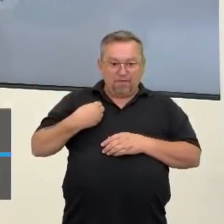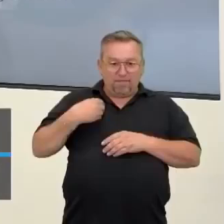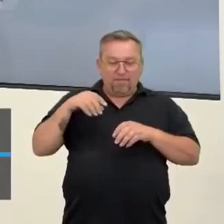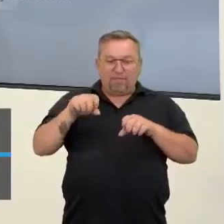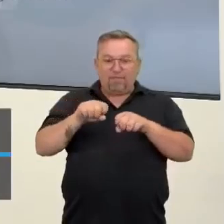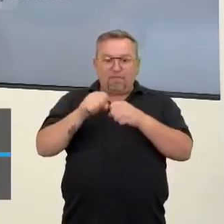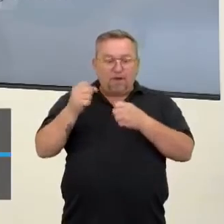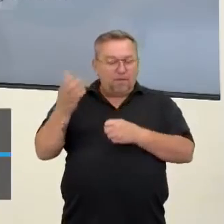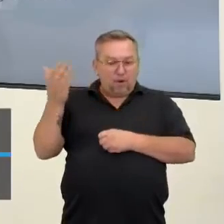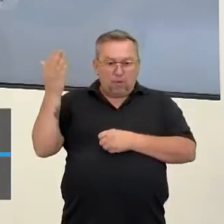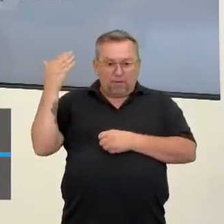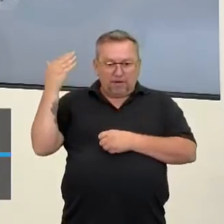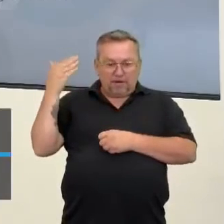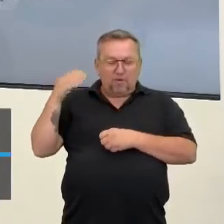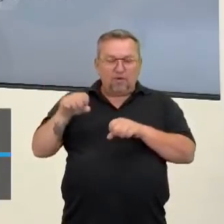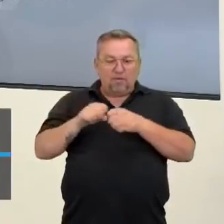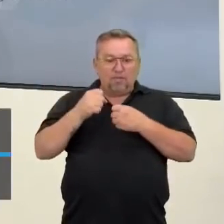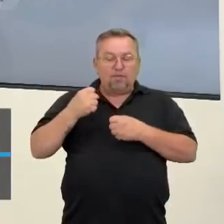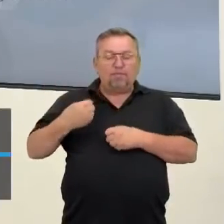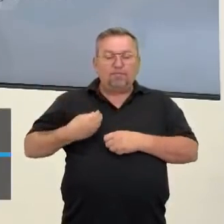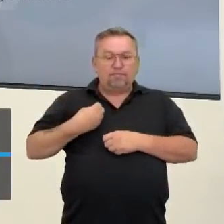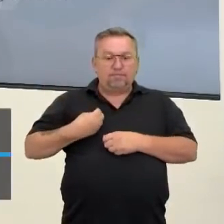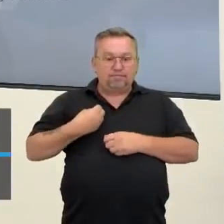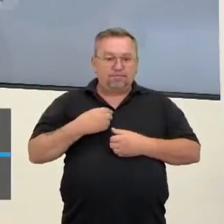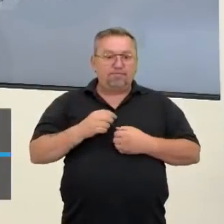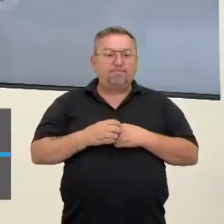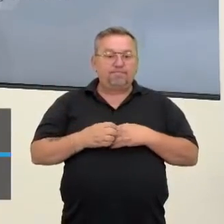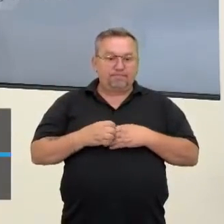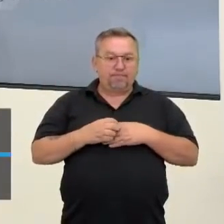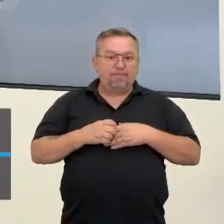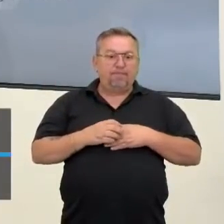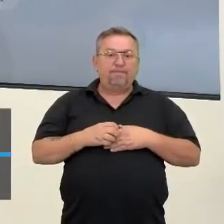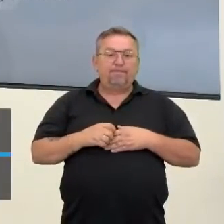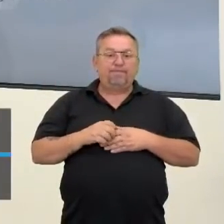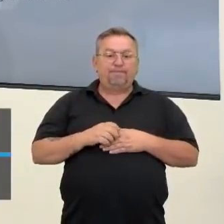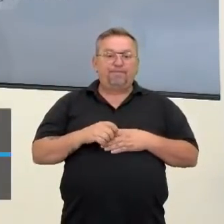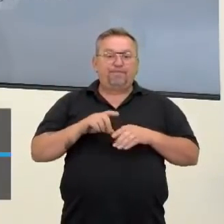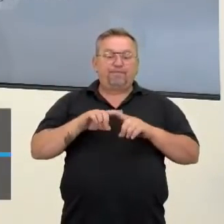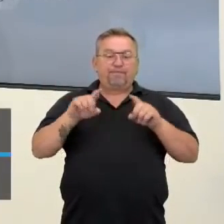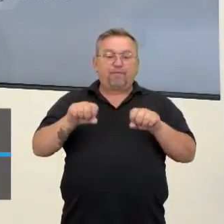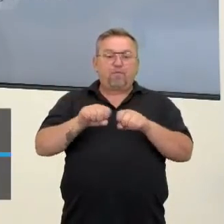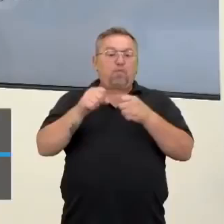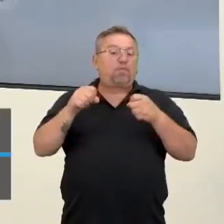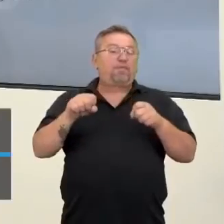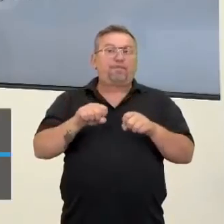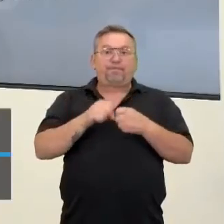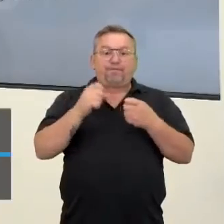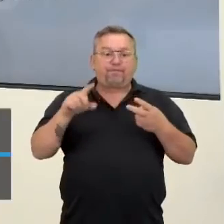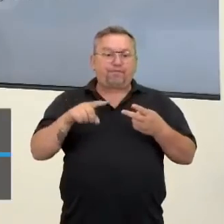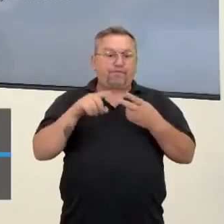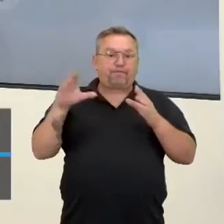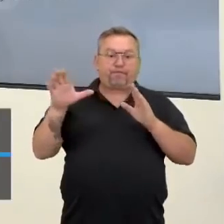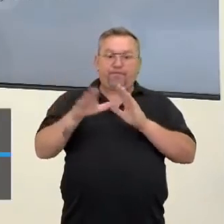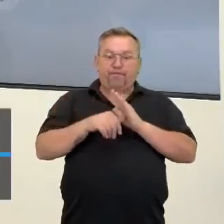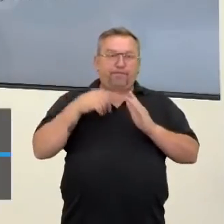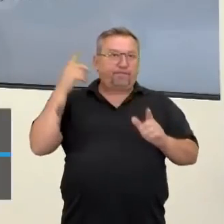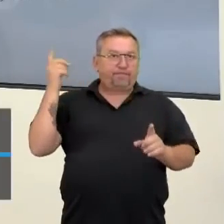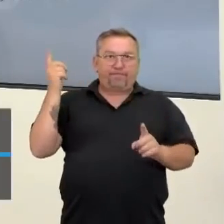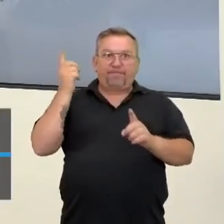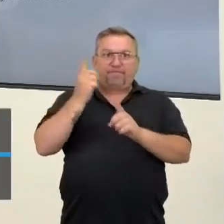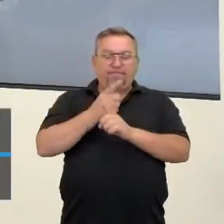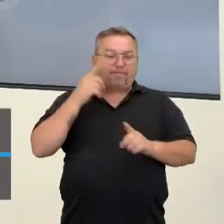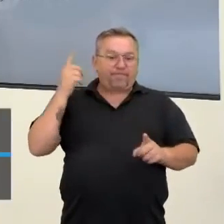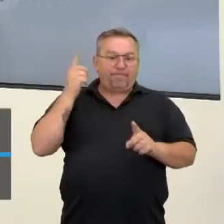Quebrou, passado. Quebrado, particípio passado, igual português. Então, quebrado, roubado,